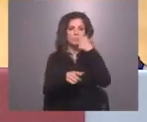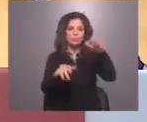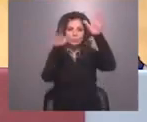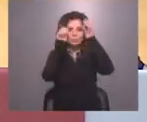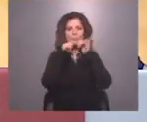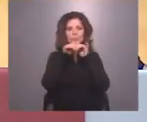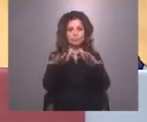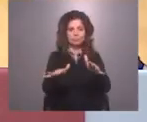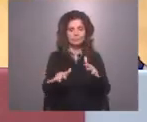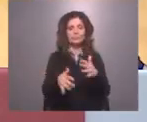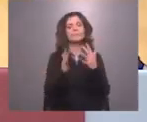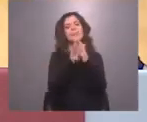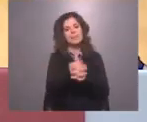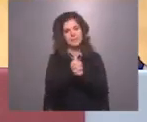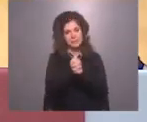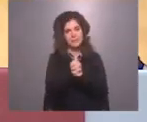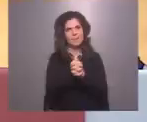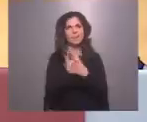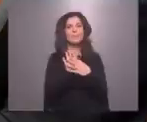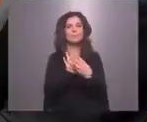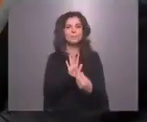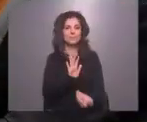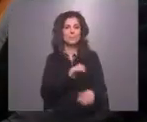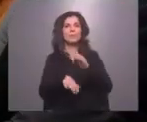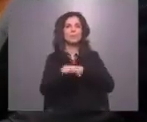profetas, oremos.